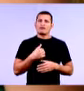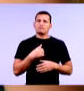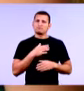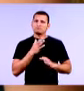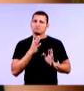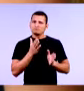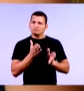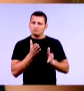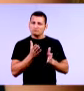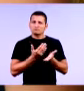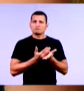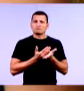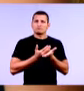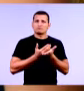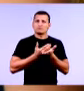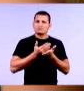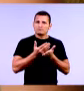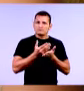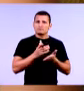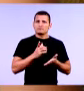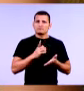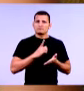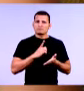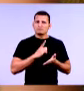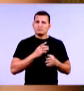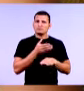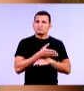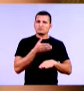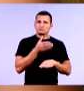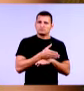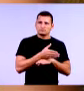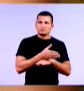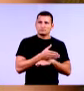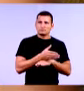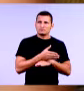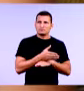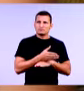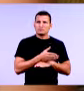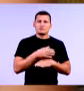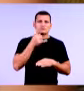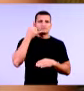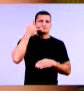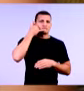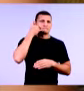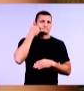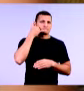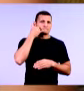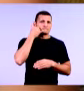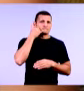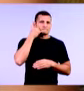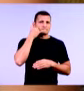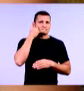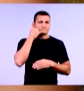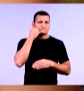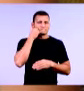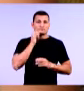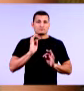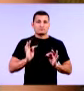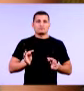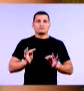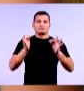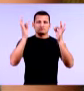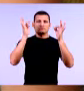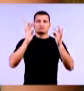prazer, né, de começar a participar da entrada do, vamos dizer, do celular na invasão tecnológica,